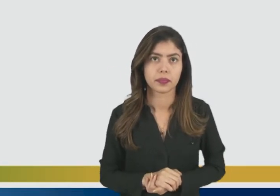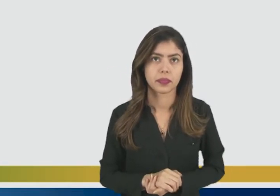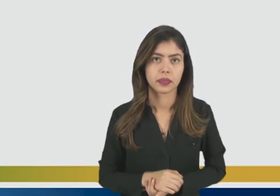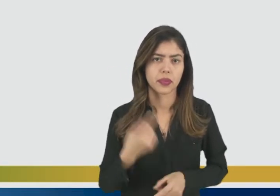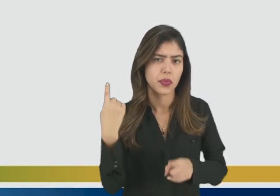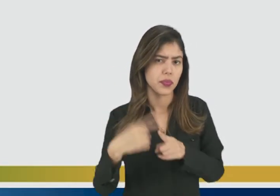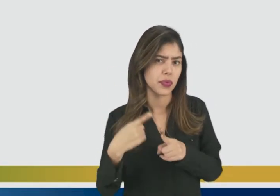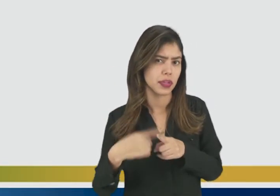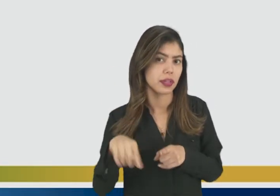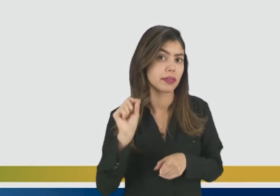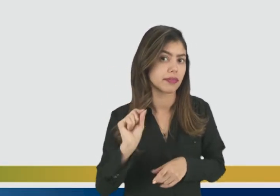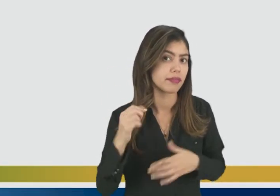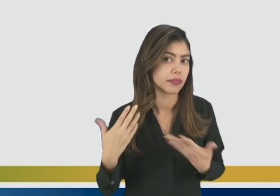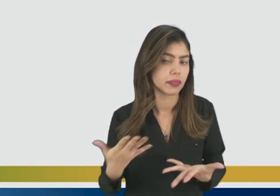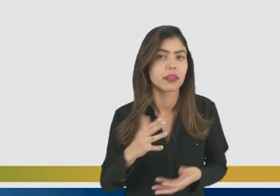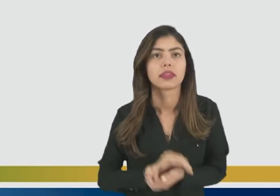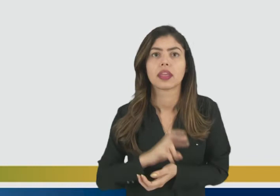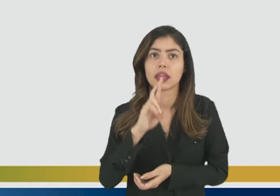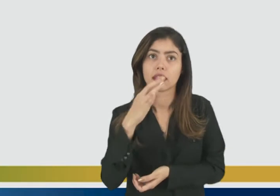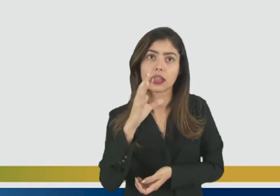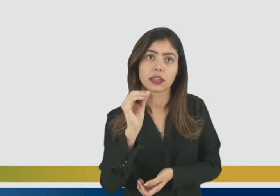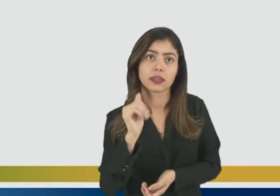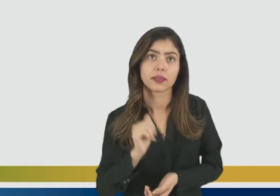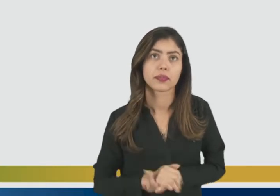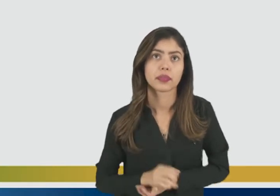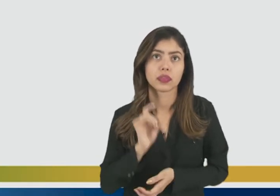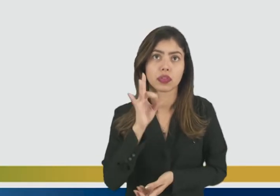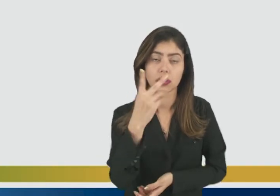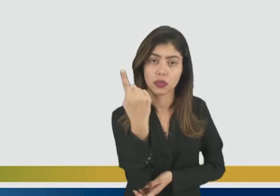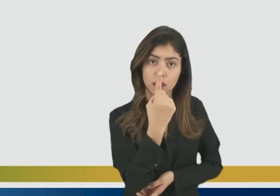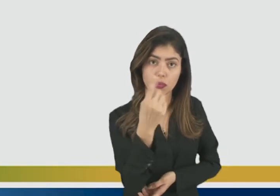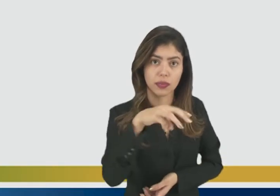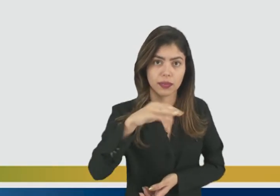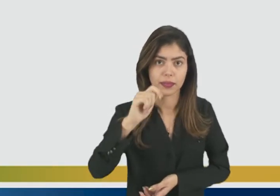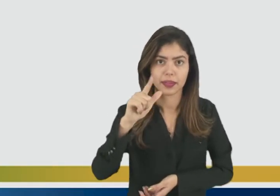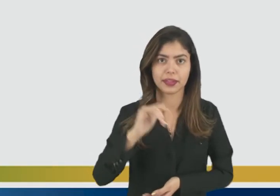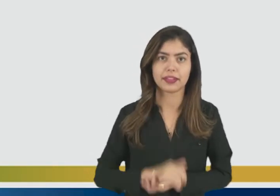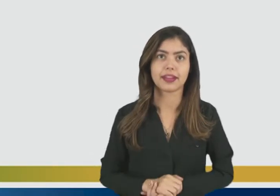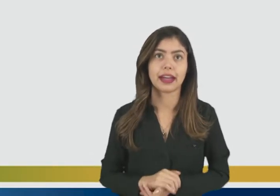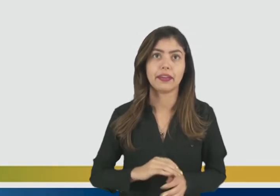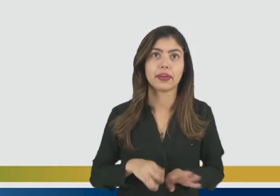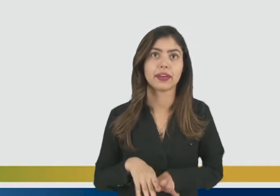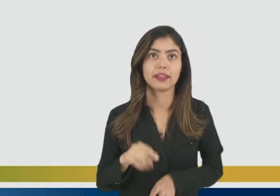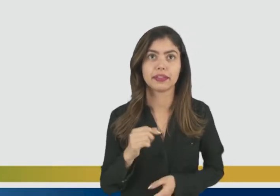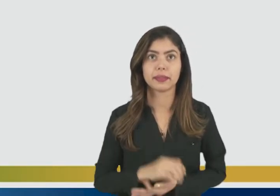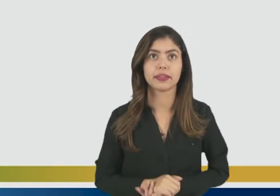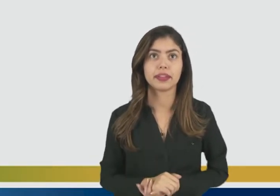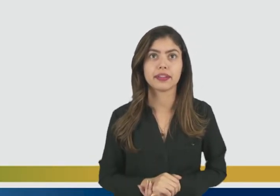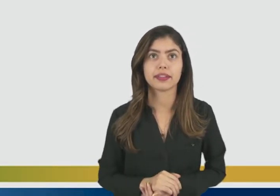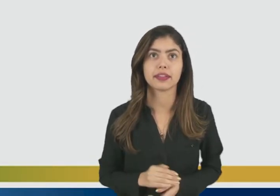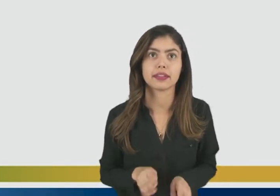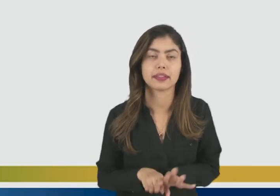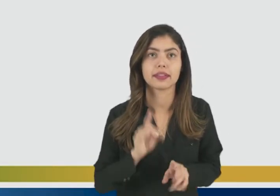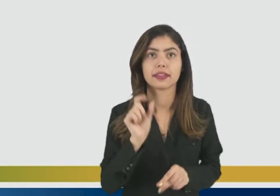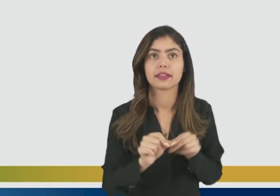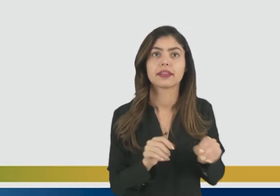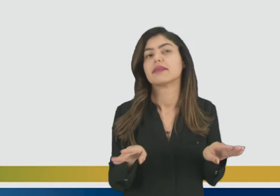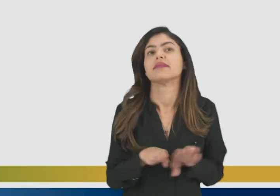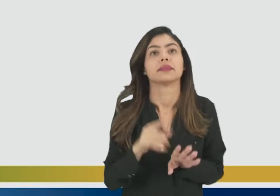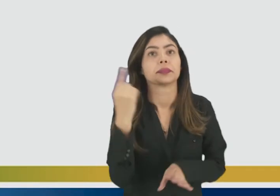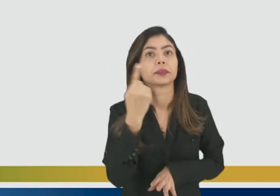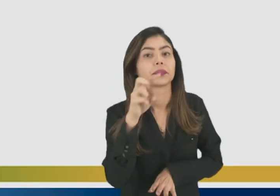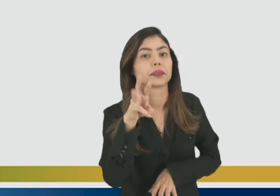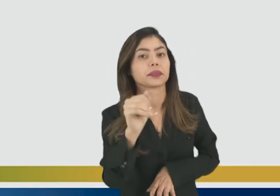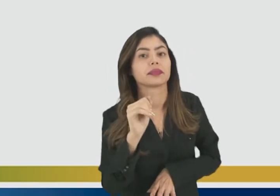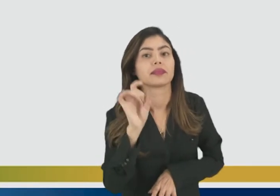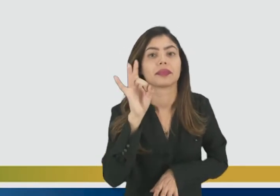não fiz isso? Porque na reação só tem 1 mol de metano. Perceba aqui na tela, ó, só tem 1 mol de metano. Ah,